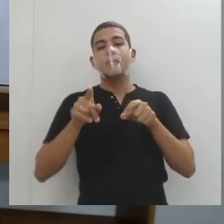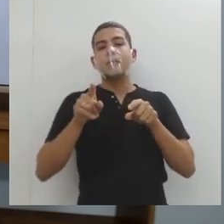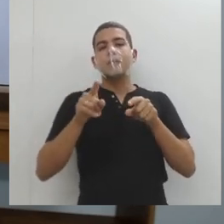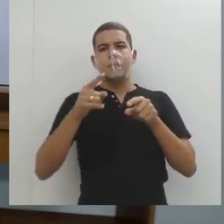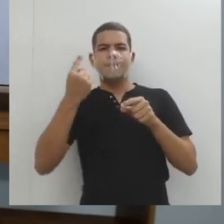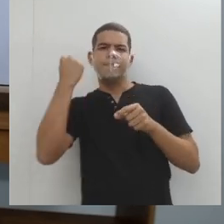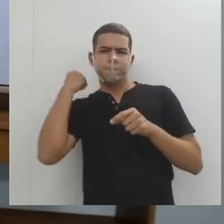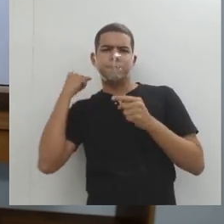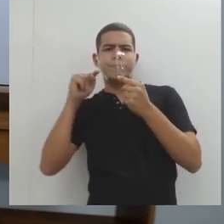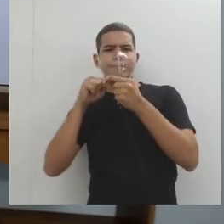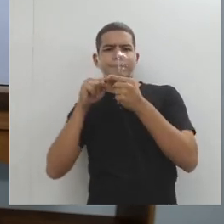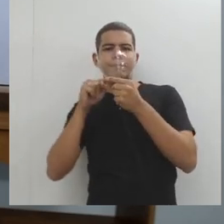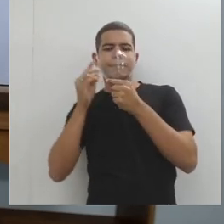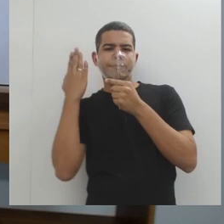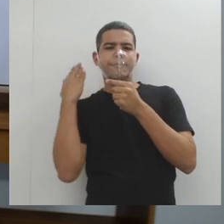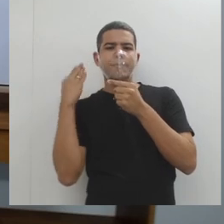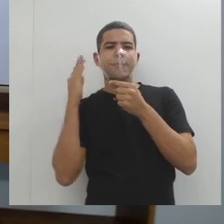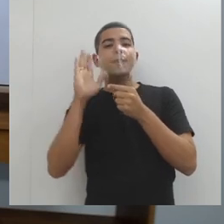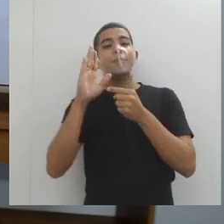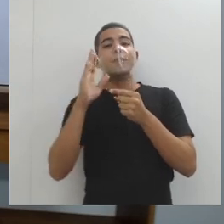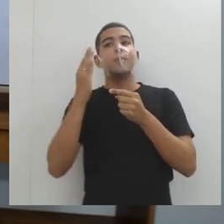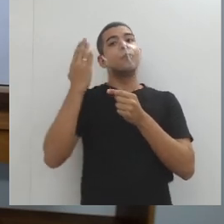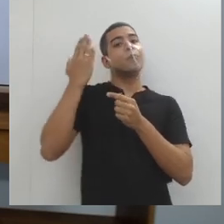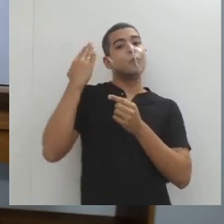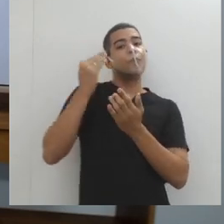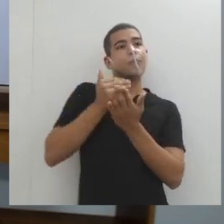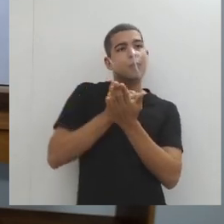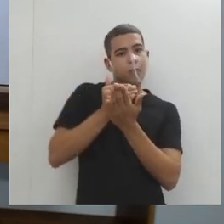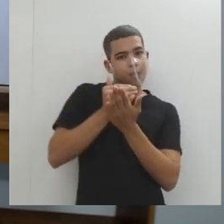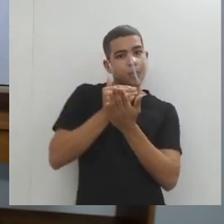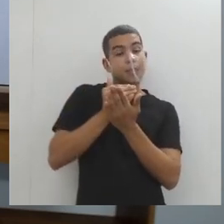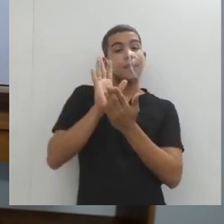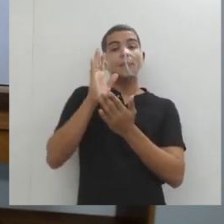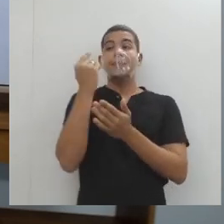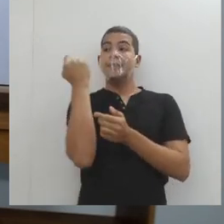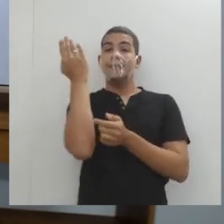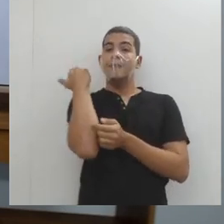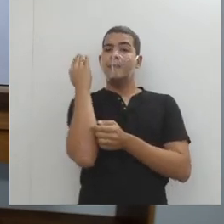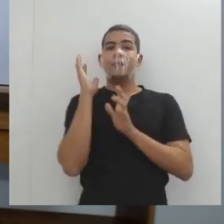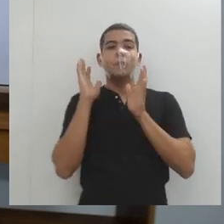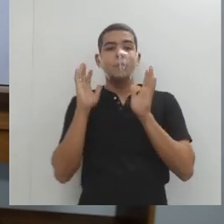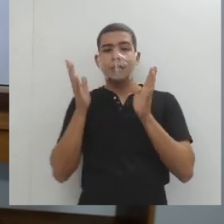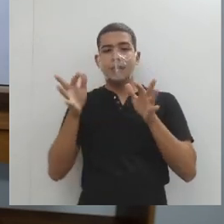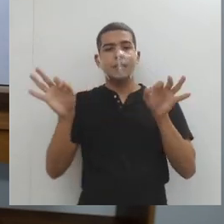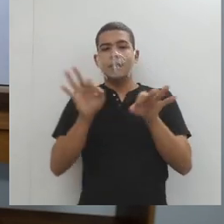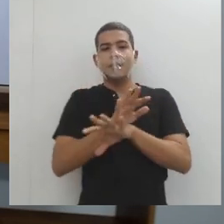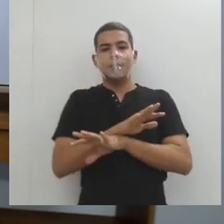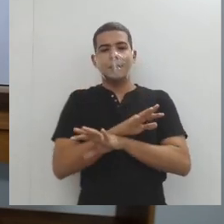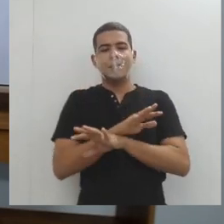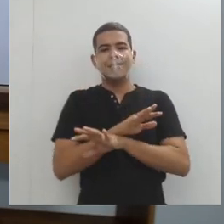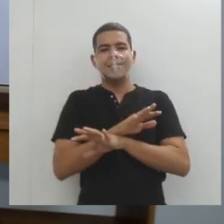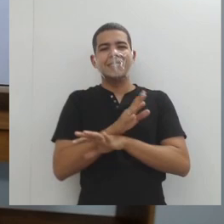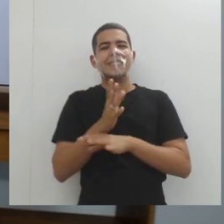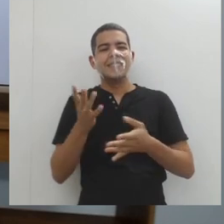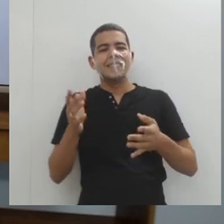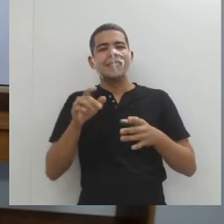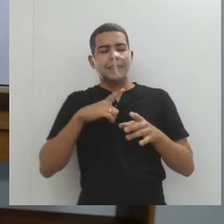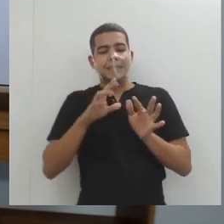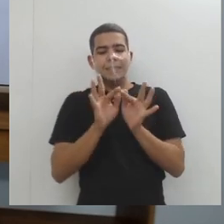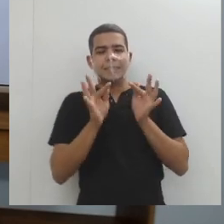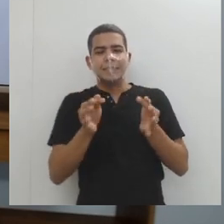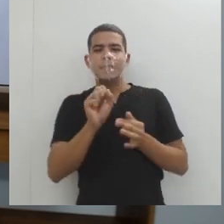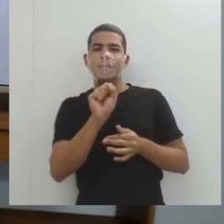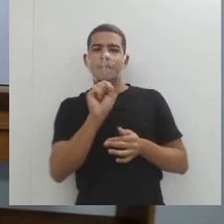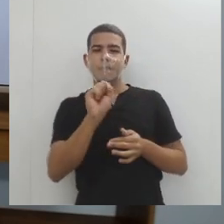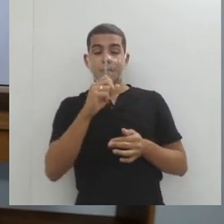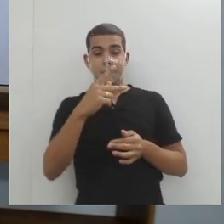do passado, só que essa ação ela começou no teu passado e ela foi finalizada. E aí quando tu escreves frases no Simple Past, tu precisas